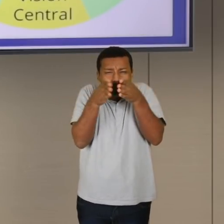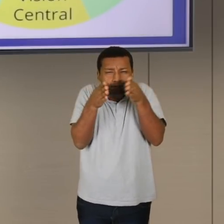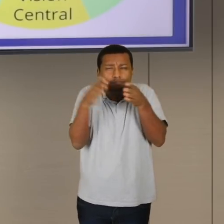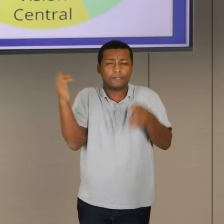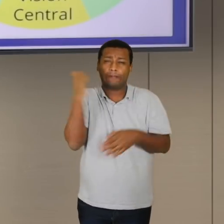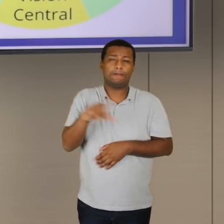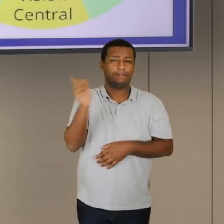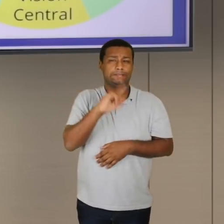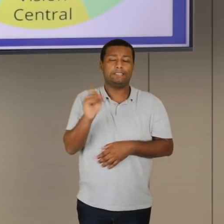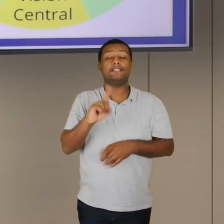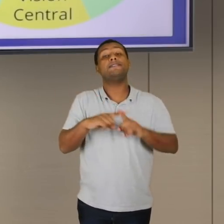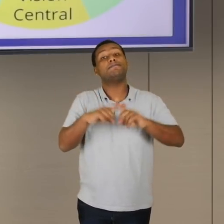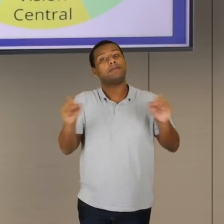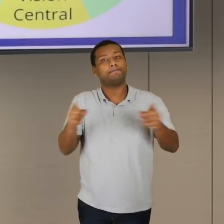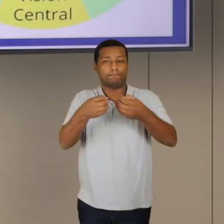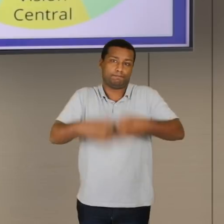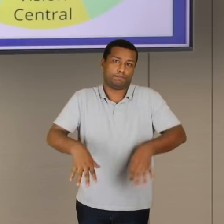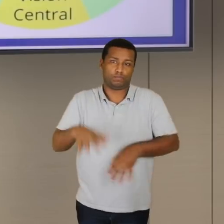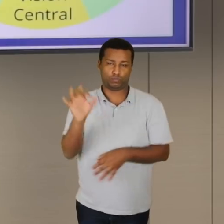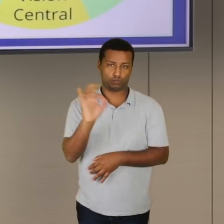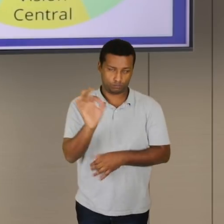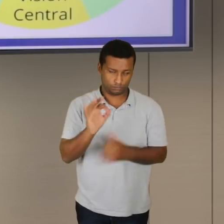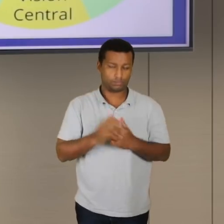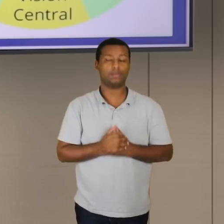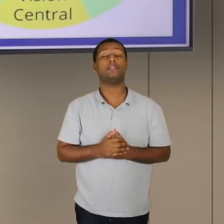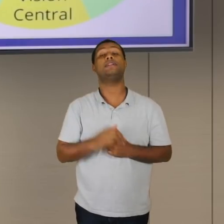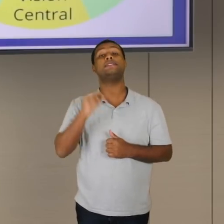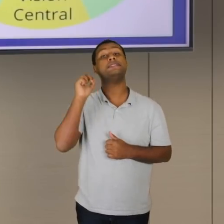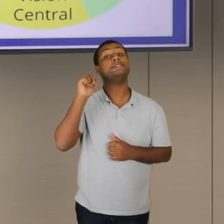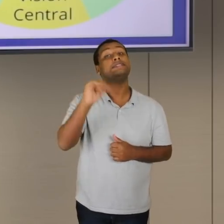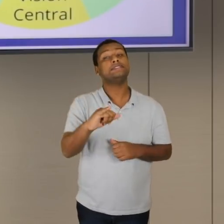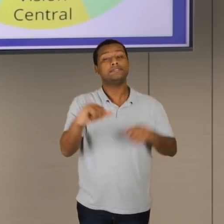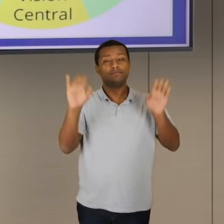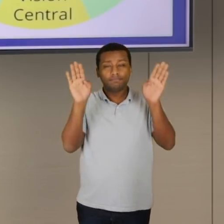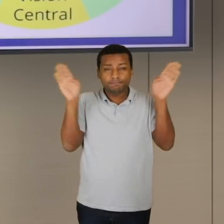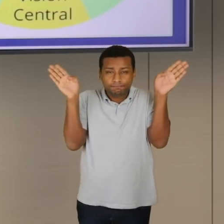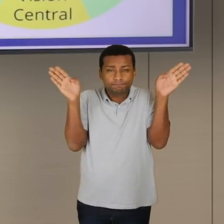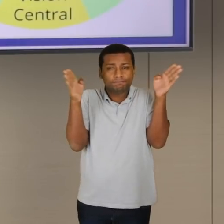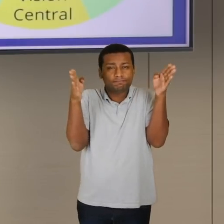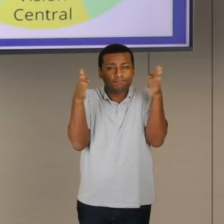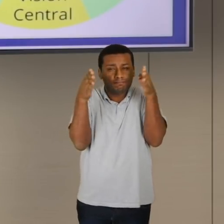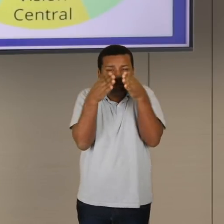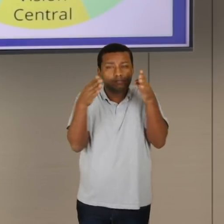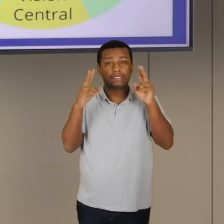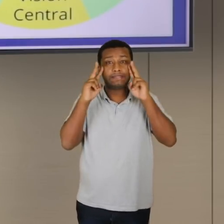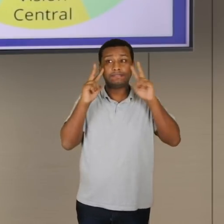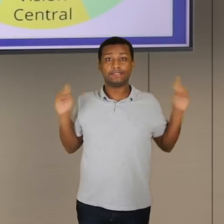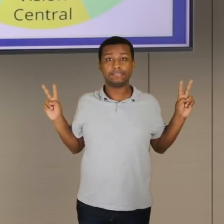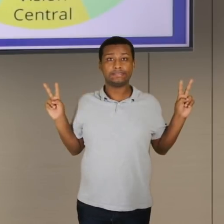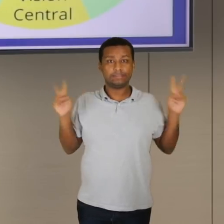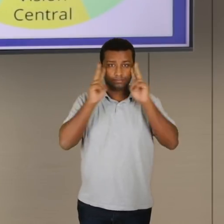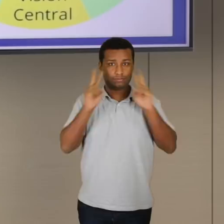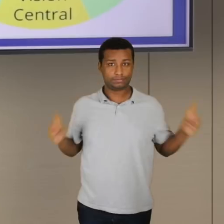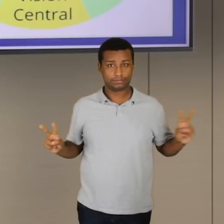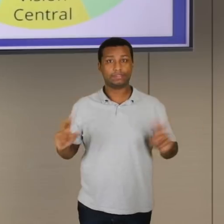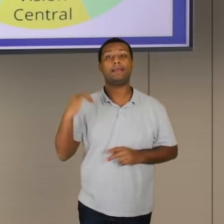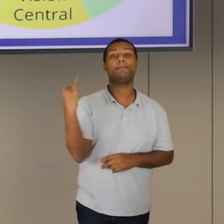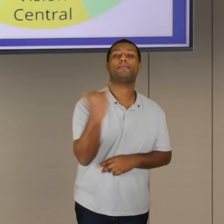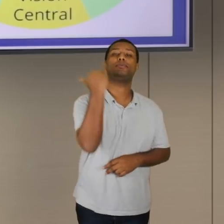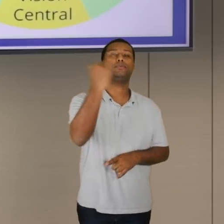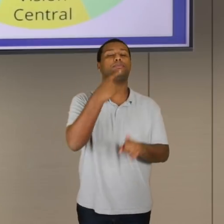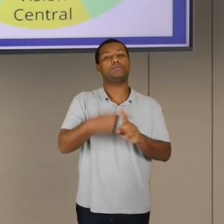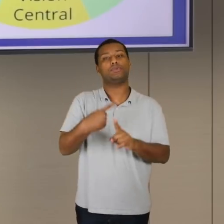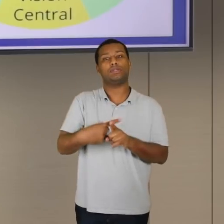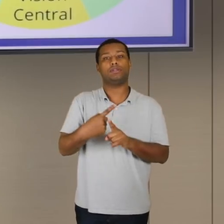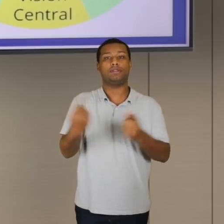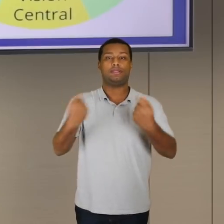te cumprimentou ou porque não quis. Na verdade, quem tem esse campo visual reduzido vai passar por você